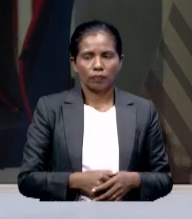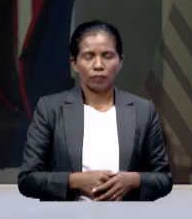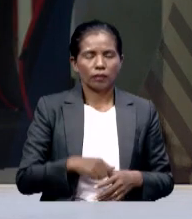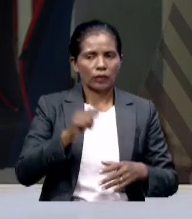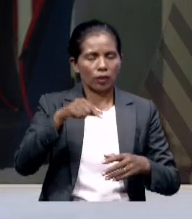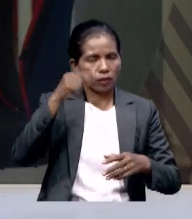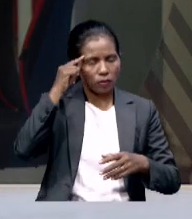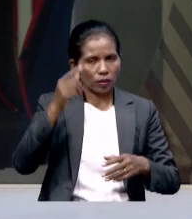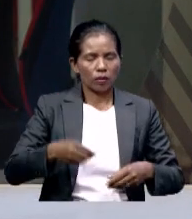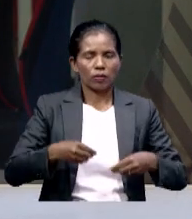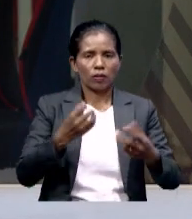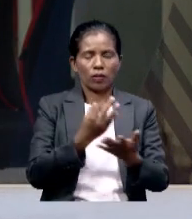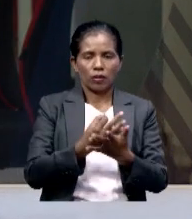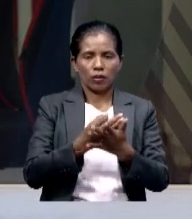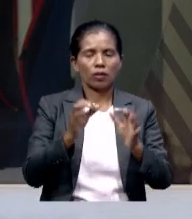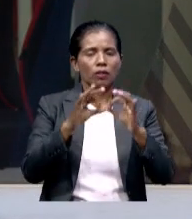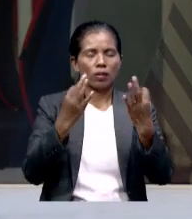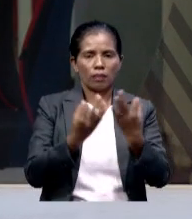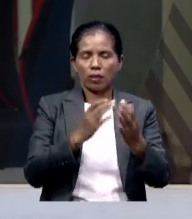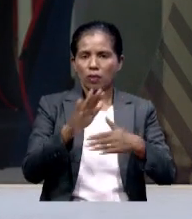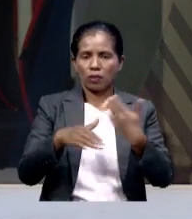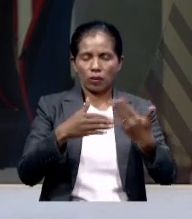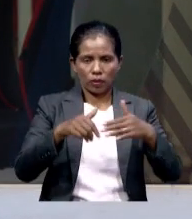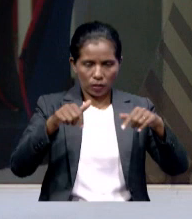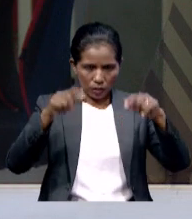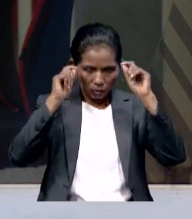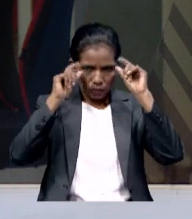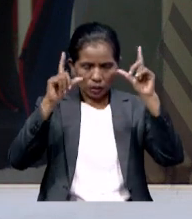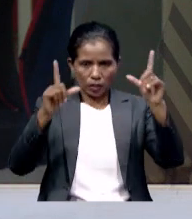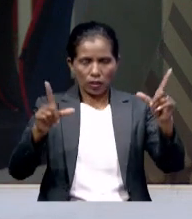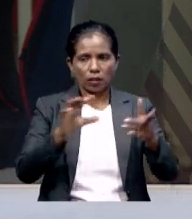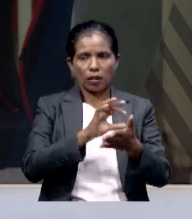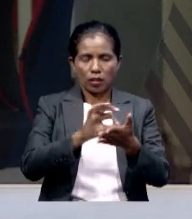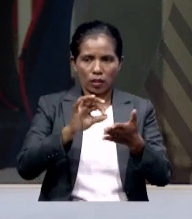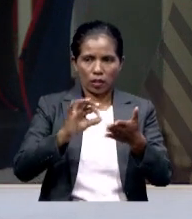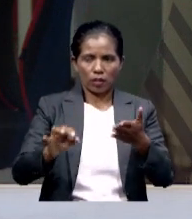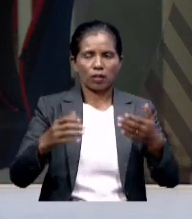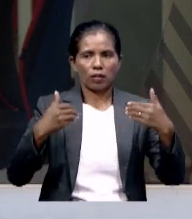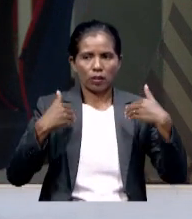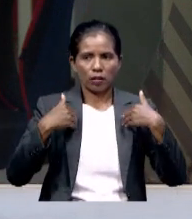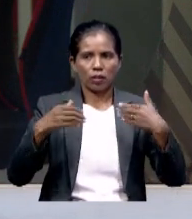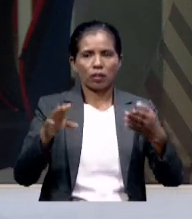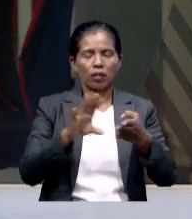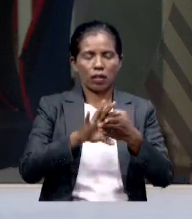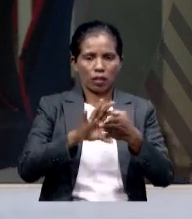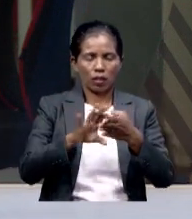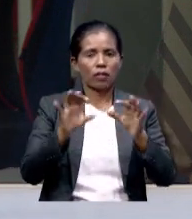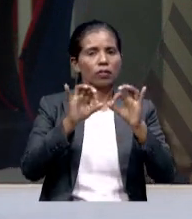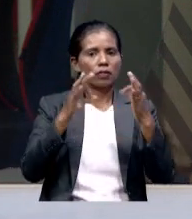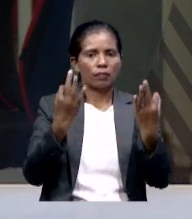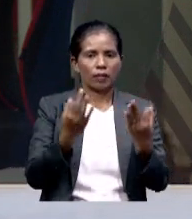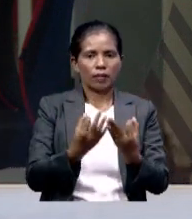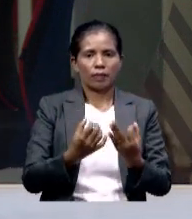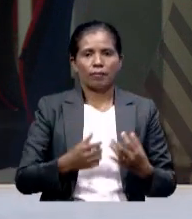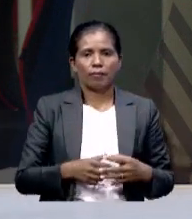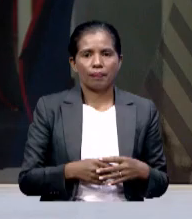Governo se for subsídio para uma cai roto e território nacional, nem é registrado no IHA cartão família.